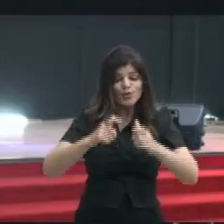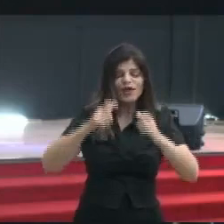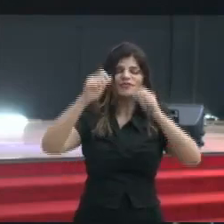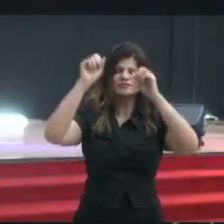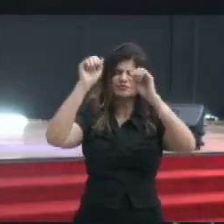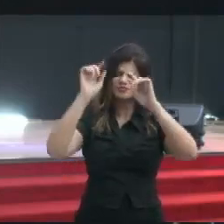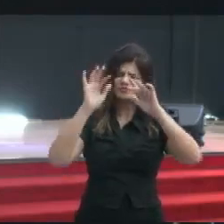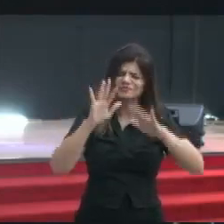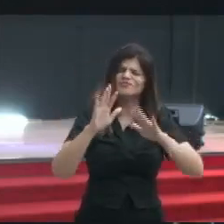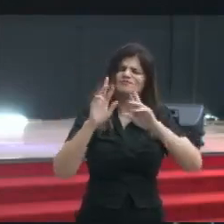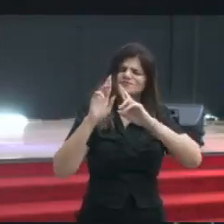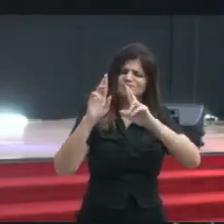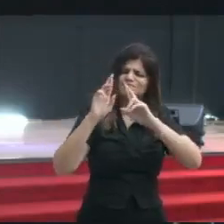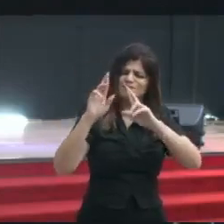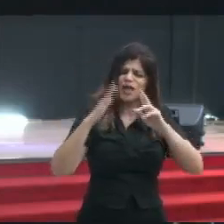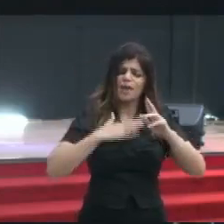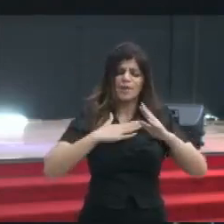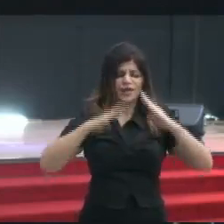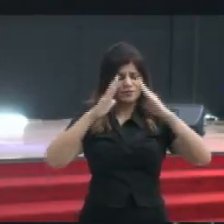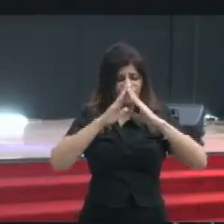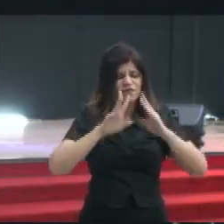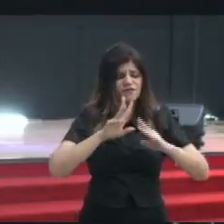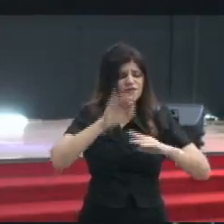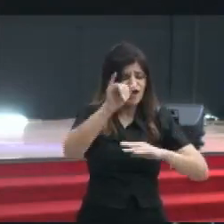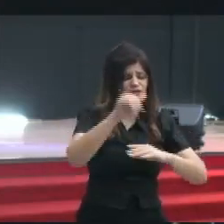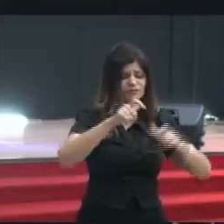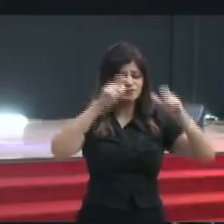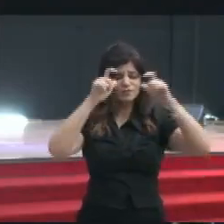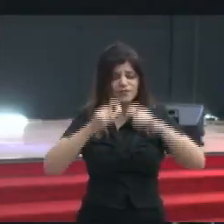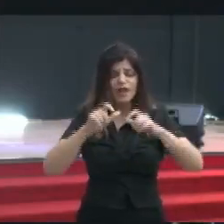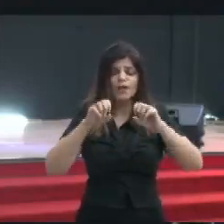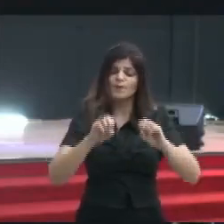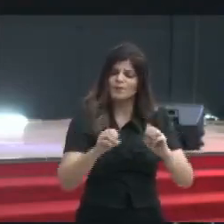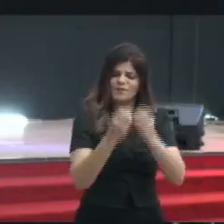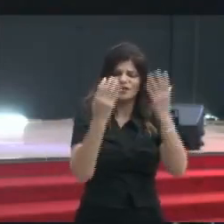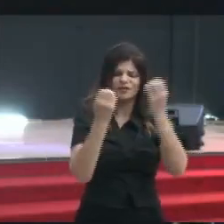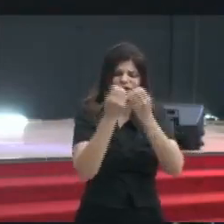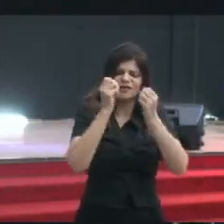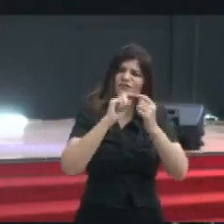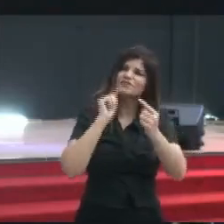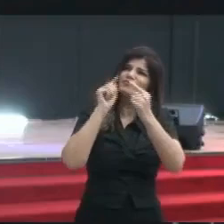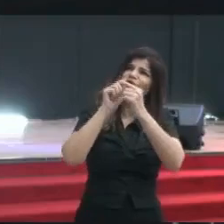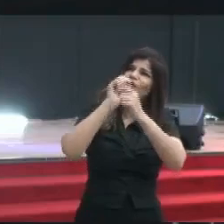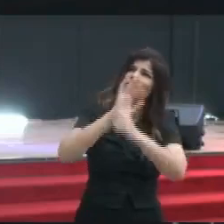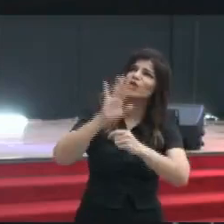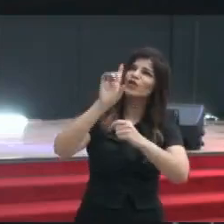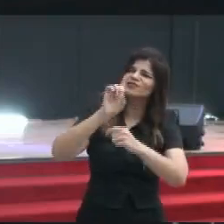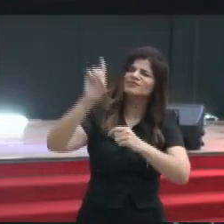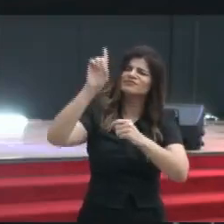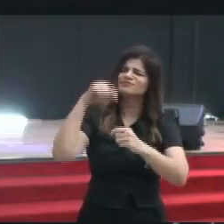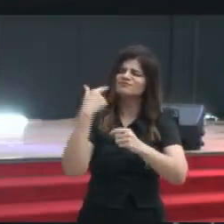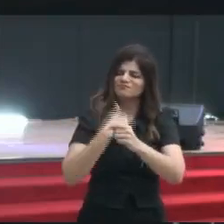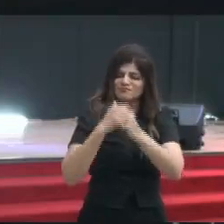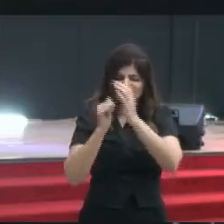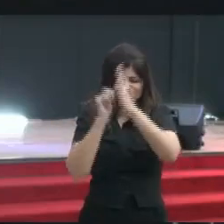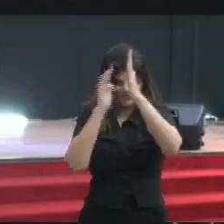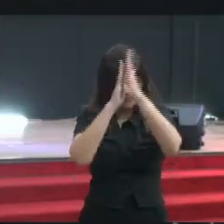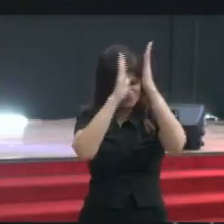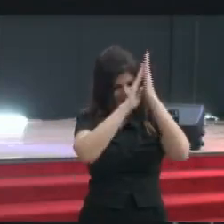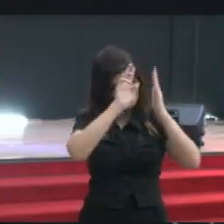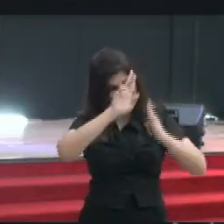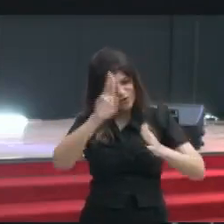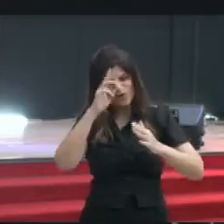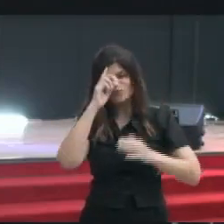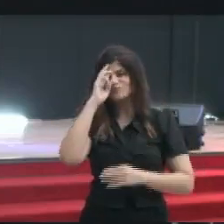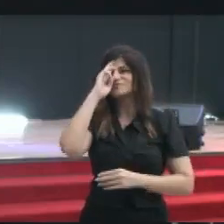a minha casa será um lugar de milagres, para a glória de Deus. Louvado seja o nome